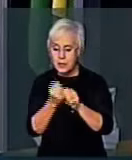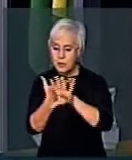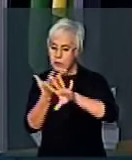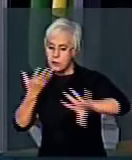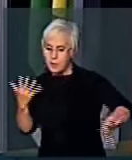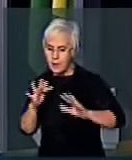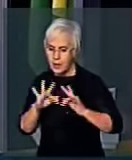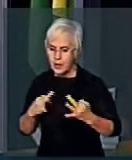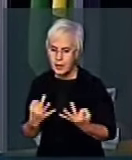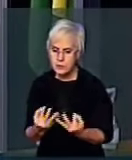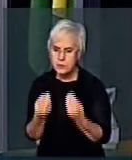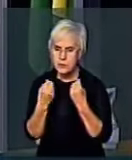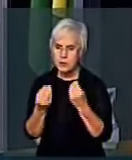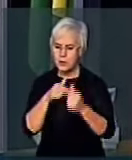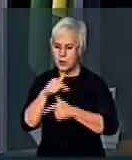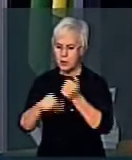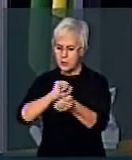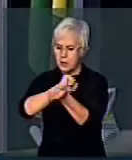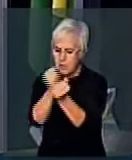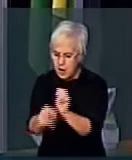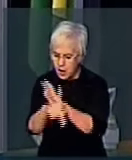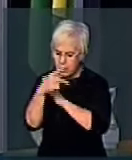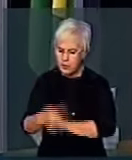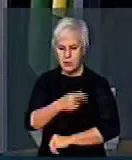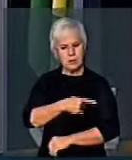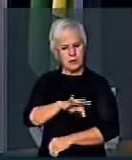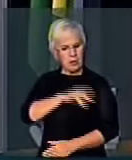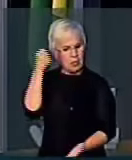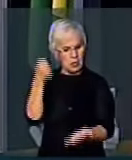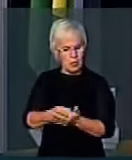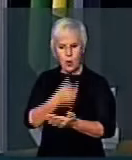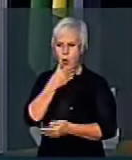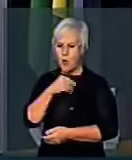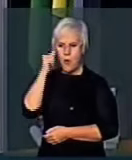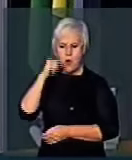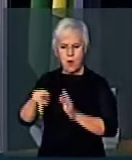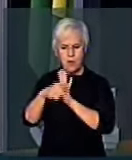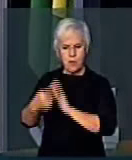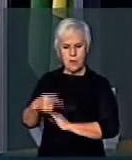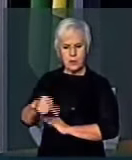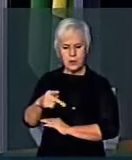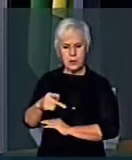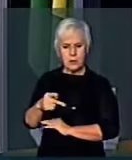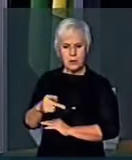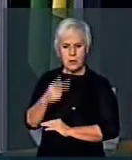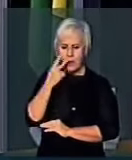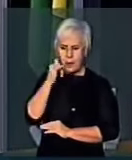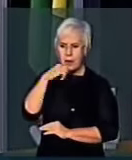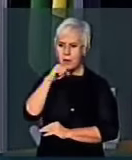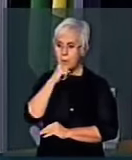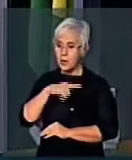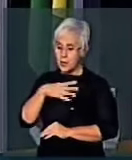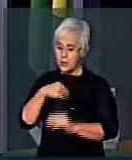sua família. É o trabalho escravo do PT, imposto a homens e mulheres, a pais e mães que têm